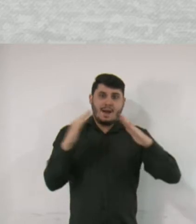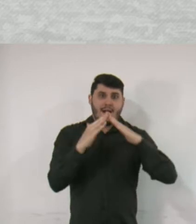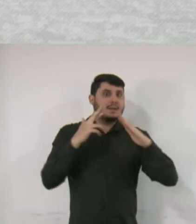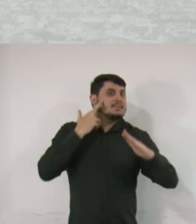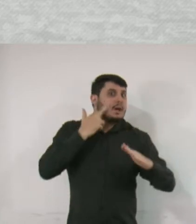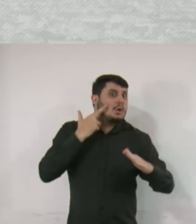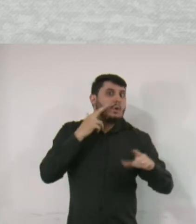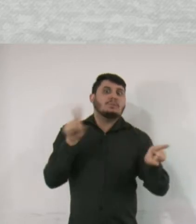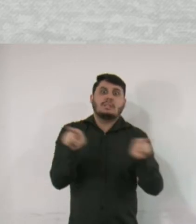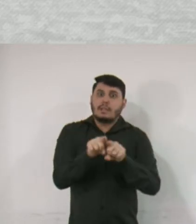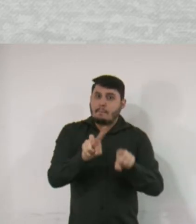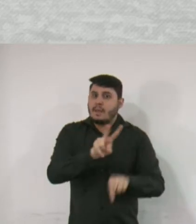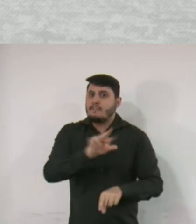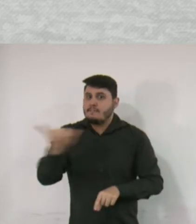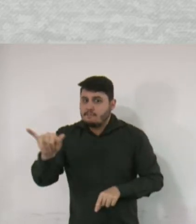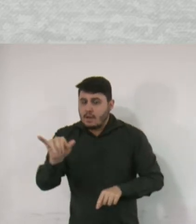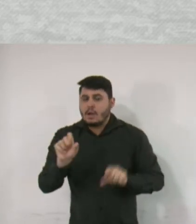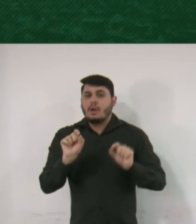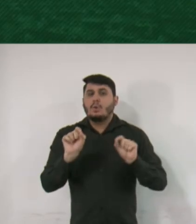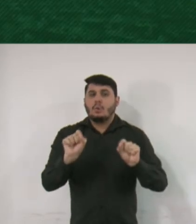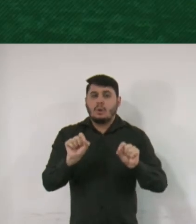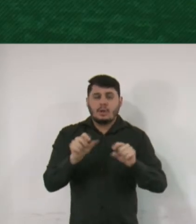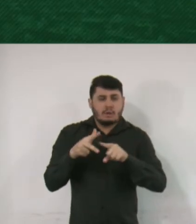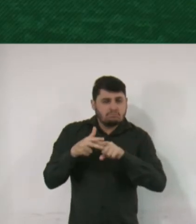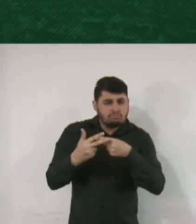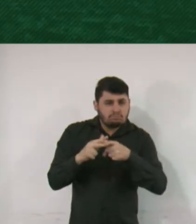requalificação do mercado de carne, que está para iniciar.